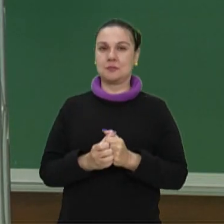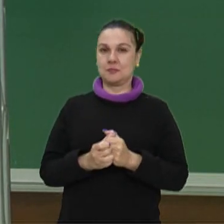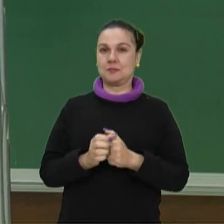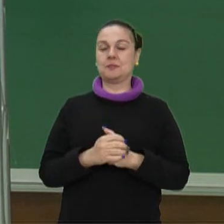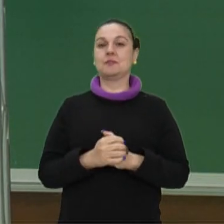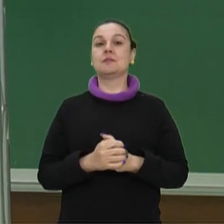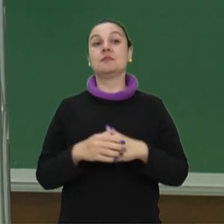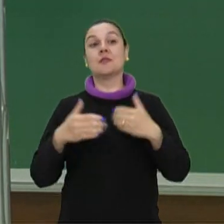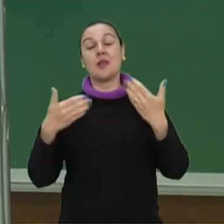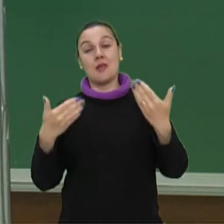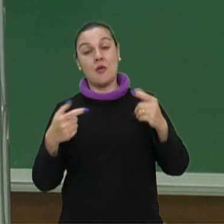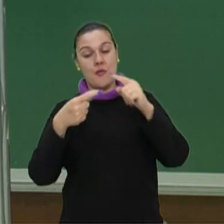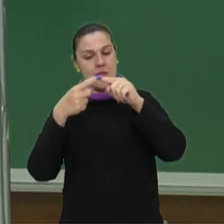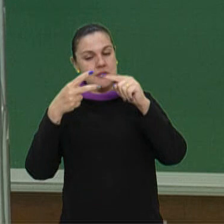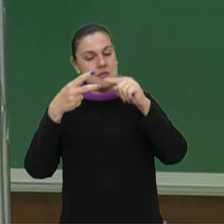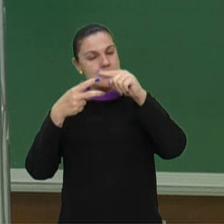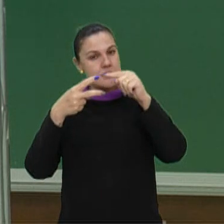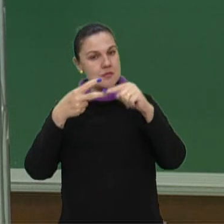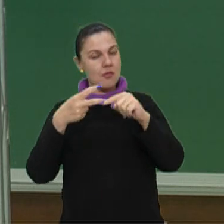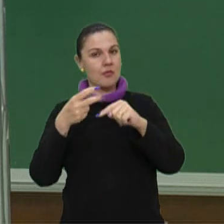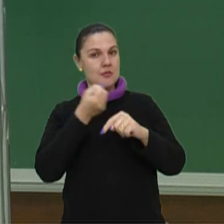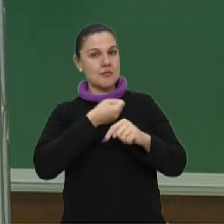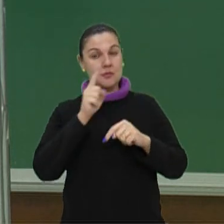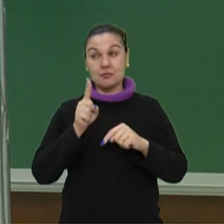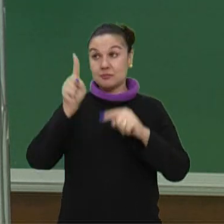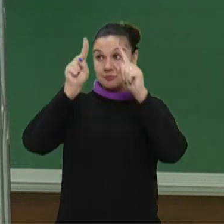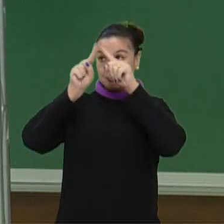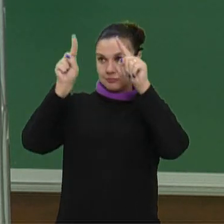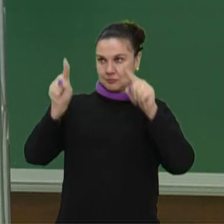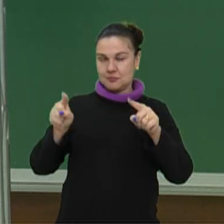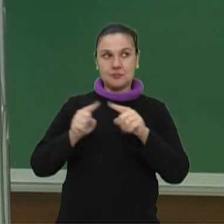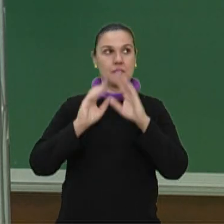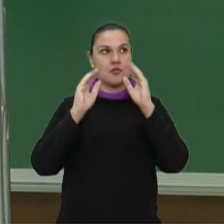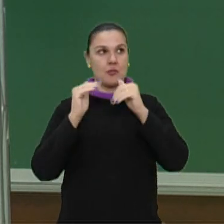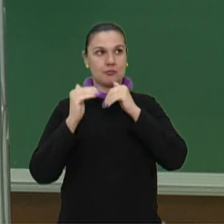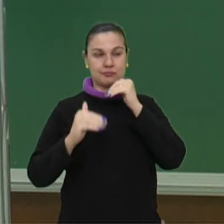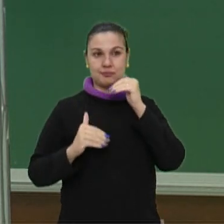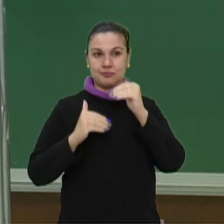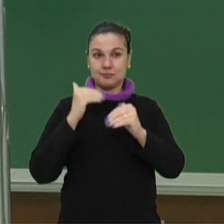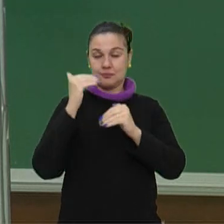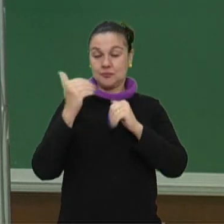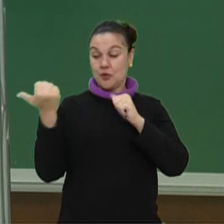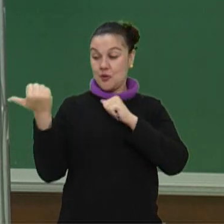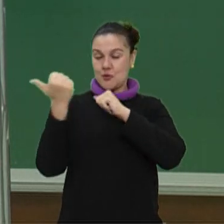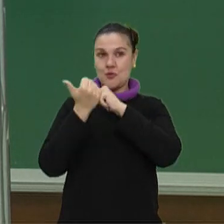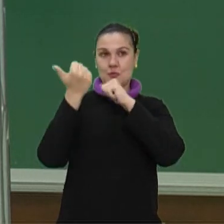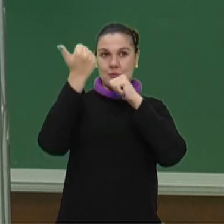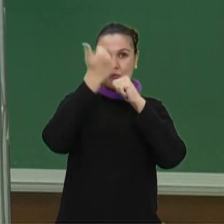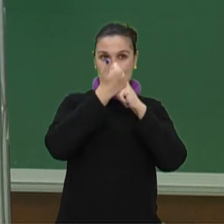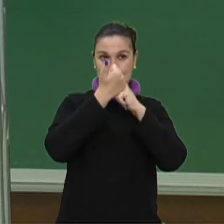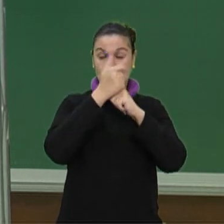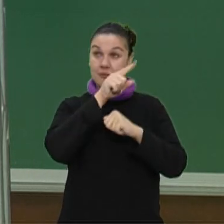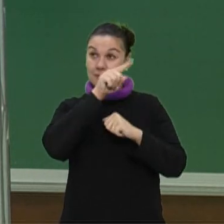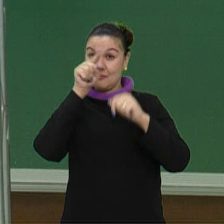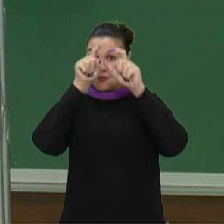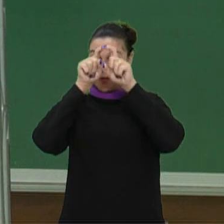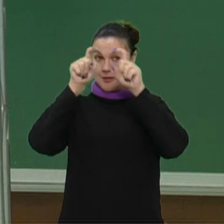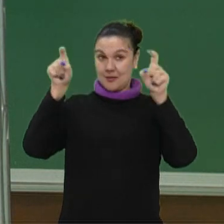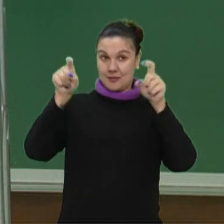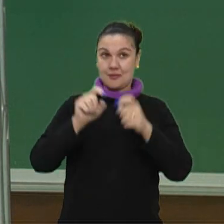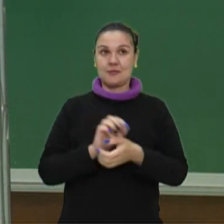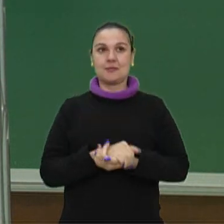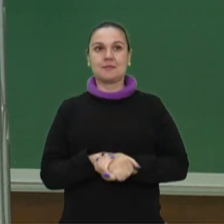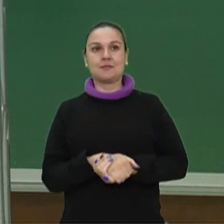o menos 1. Então, esses dois valores estão ali, né, a gente fez passo a passo. Substitua na nossa equação,